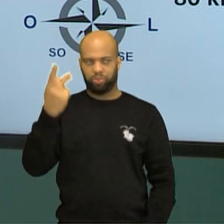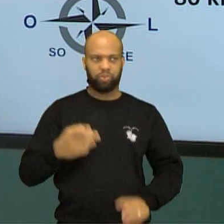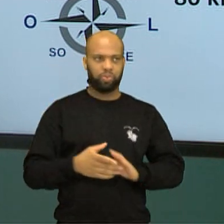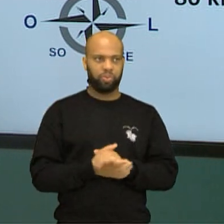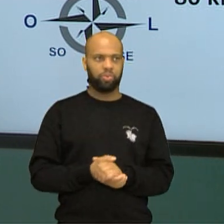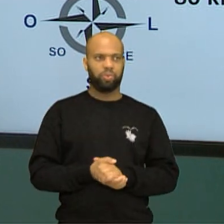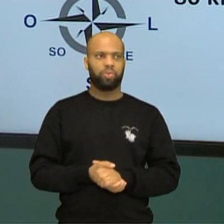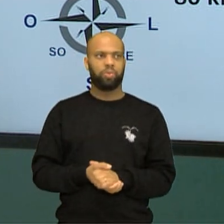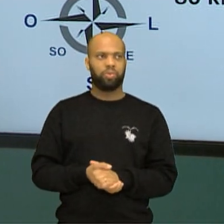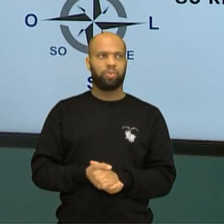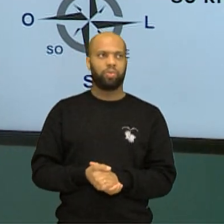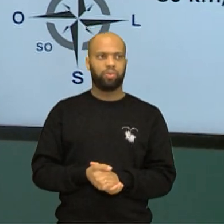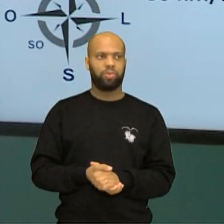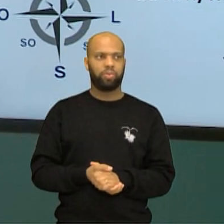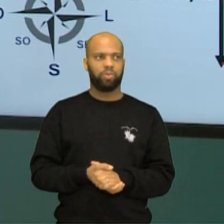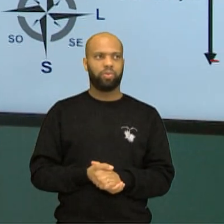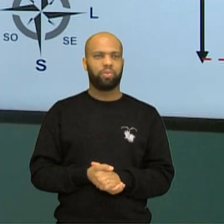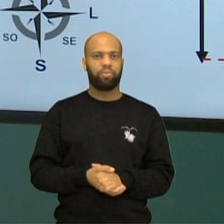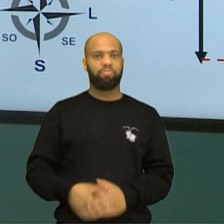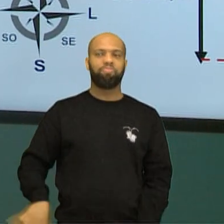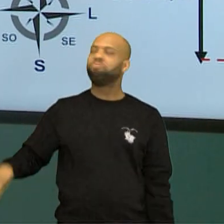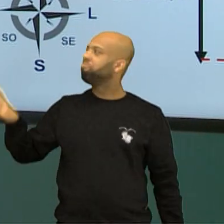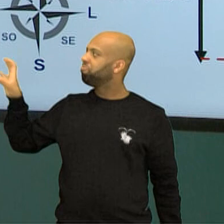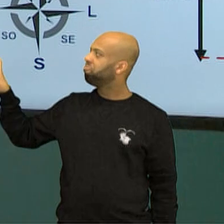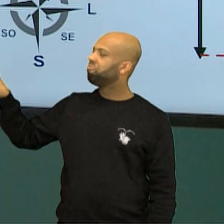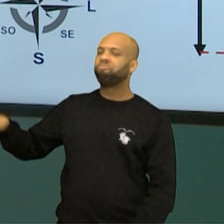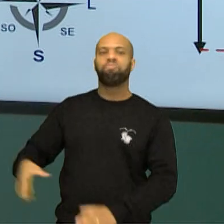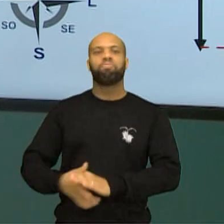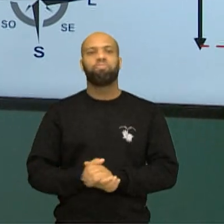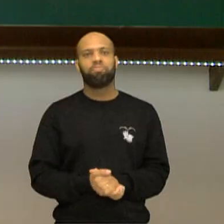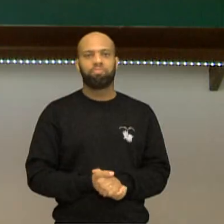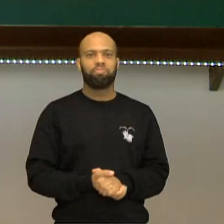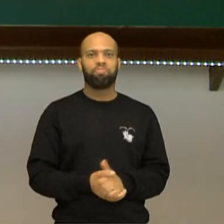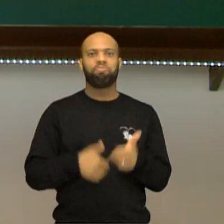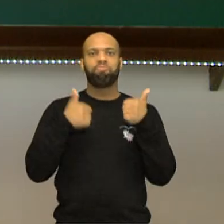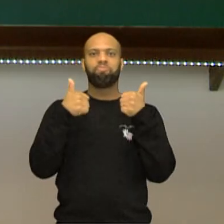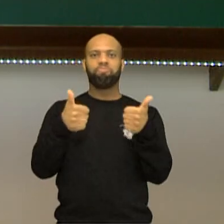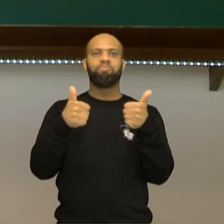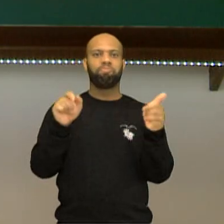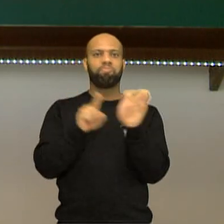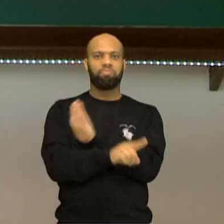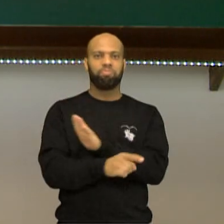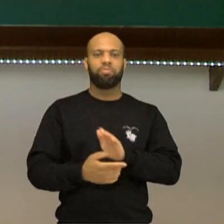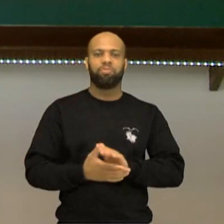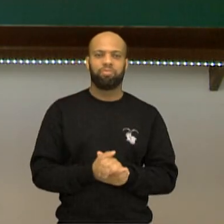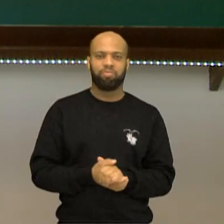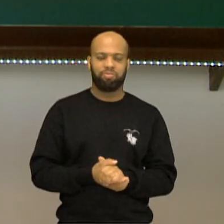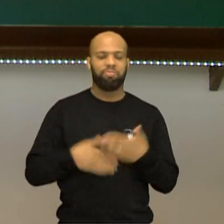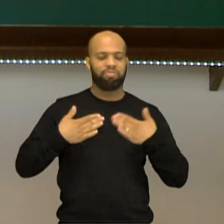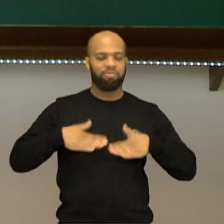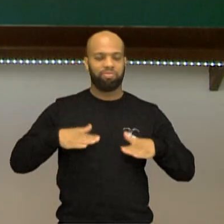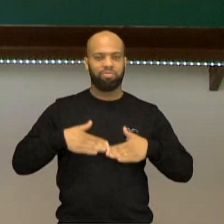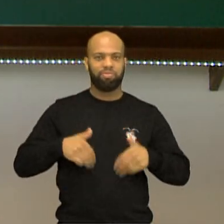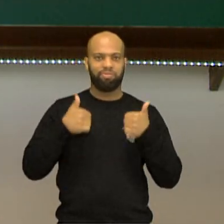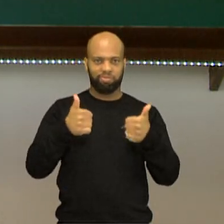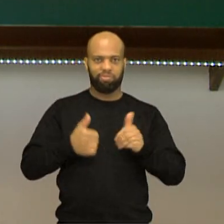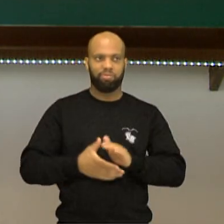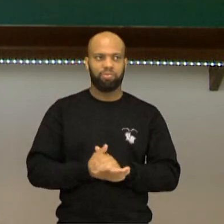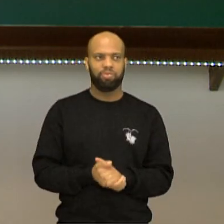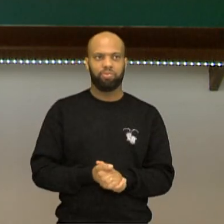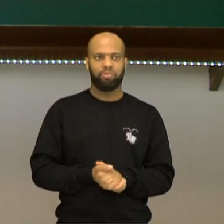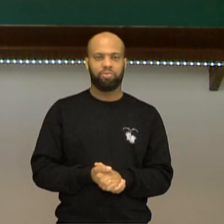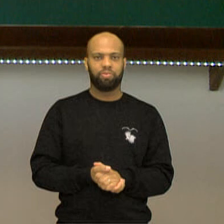hora. Tá aí. Show de bola a questãozinha, né? Tranquilidade, né? Vamos